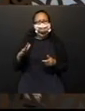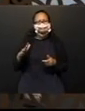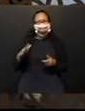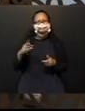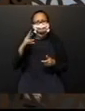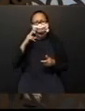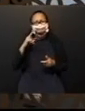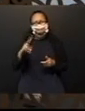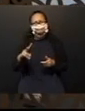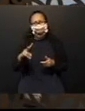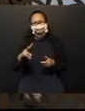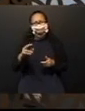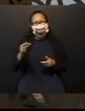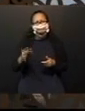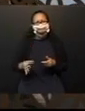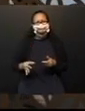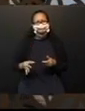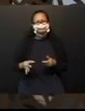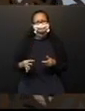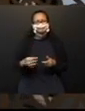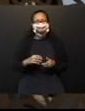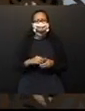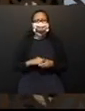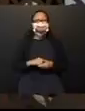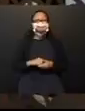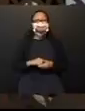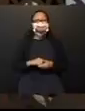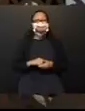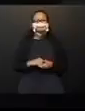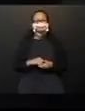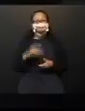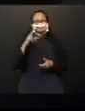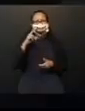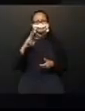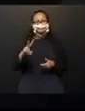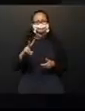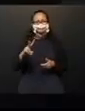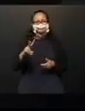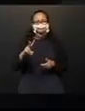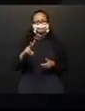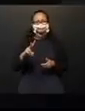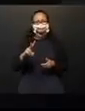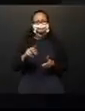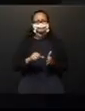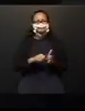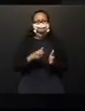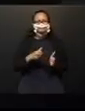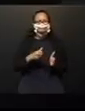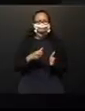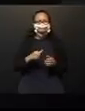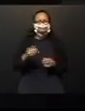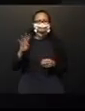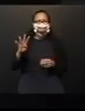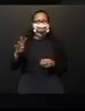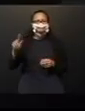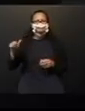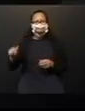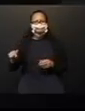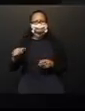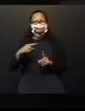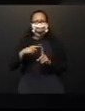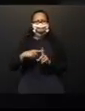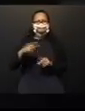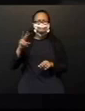Então, capricha aí para nós, por favor, tá bom? Olha lá a primeira, 47 mais 29, né? Só